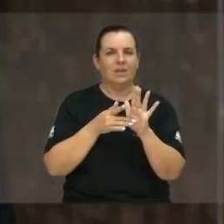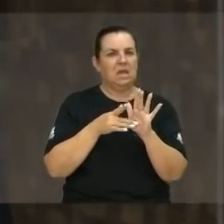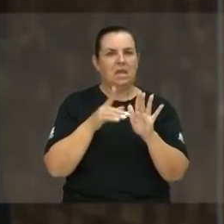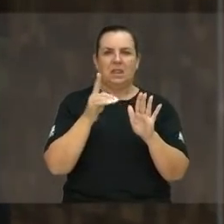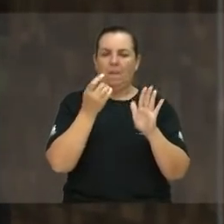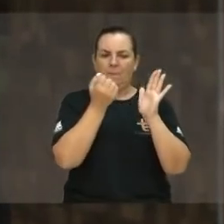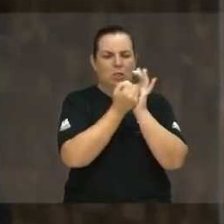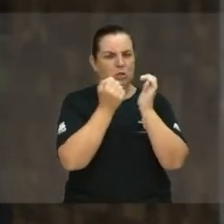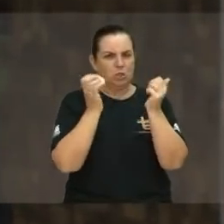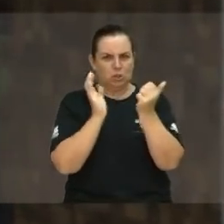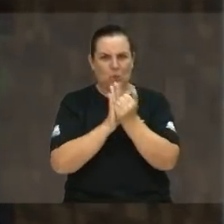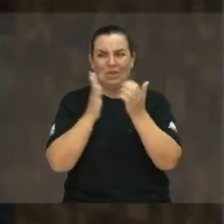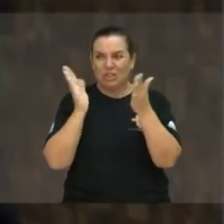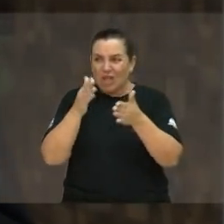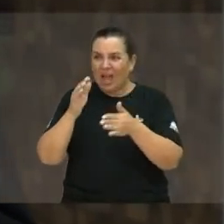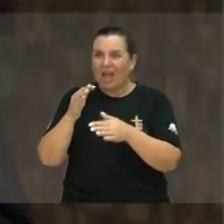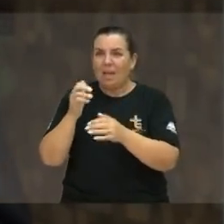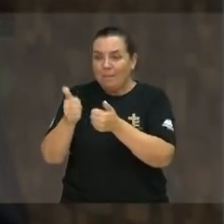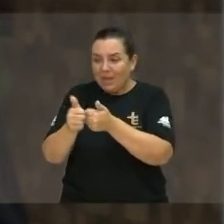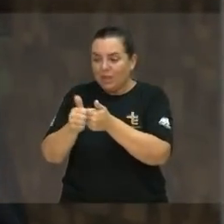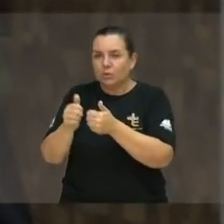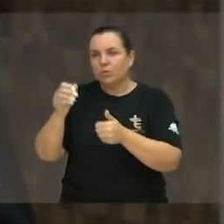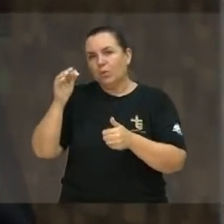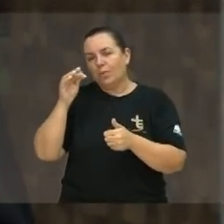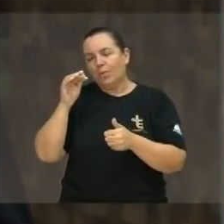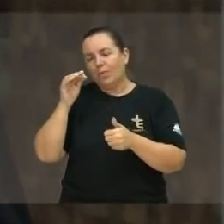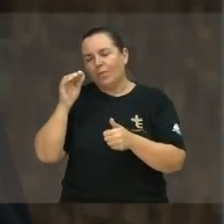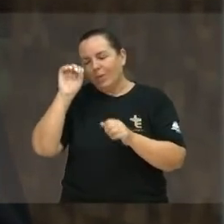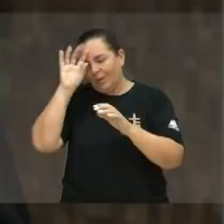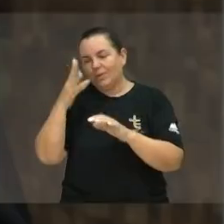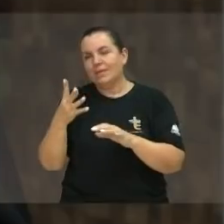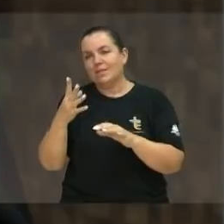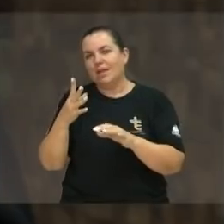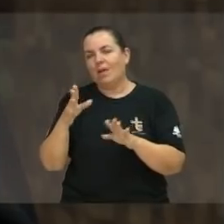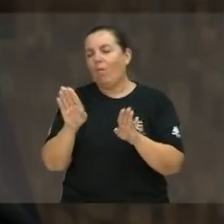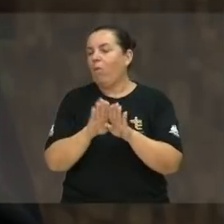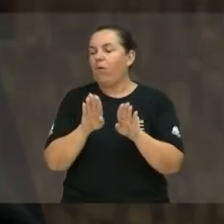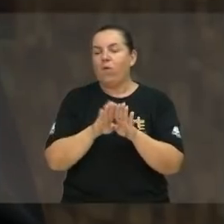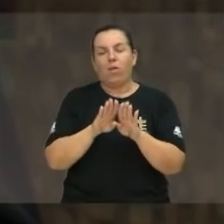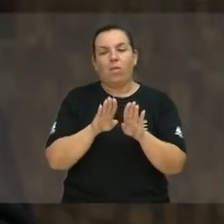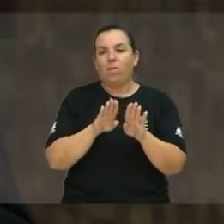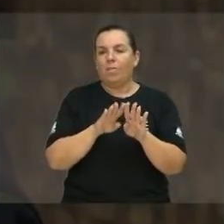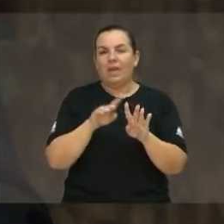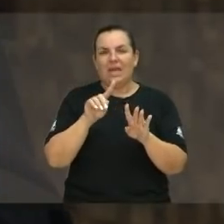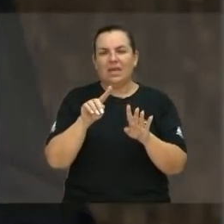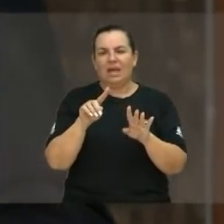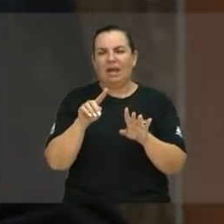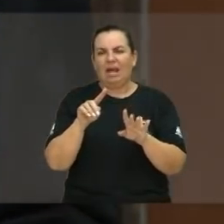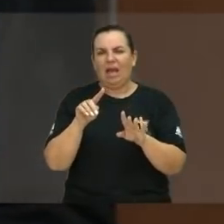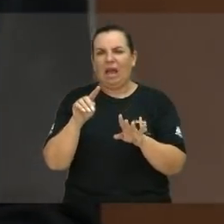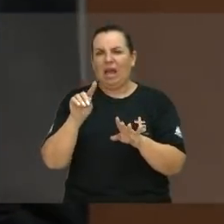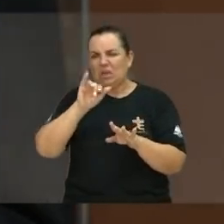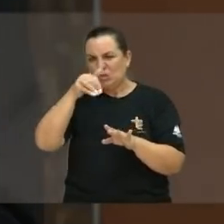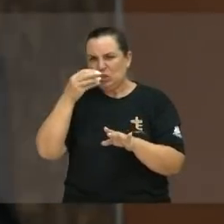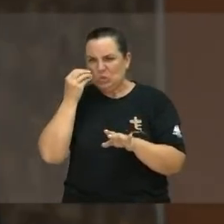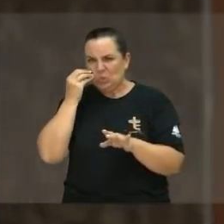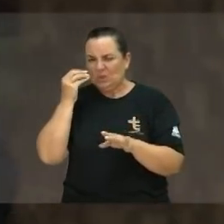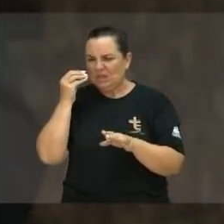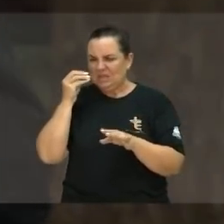paixão que está para acontecer nem na e a traição